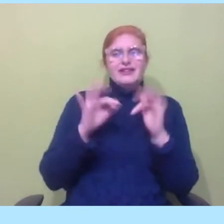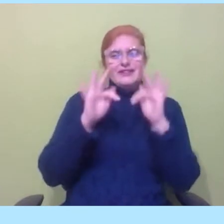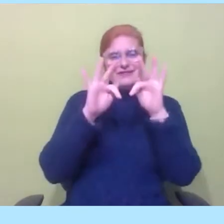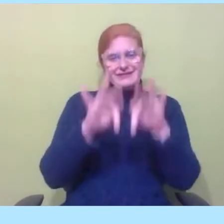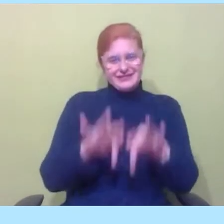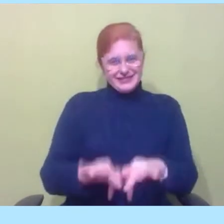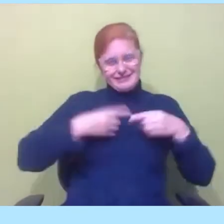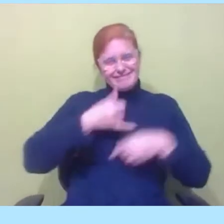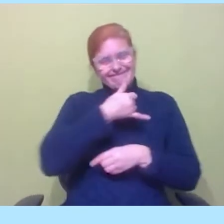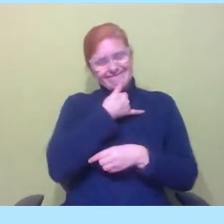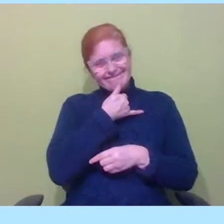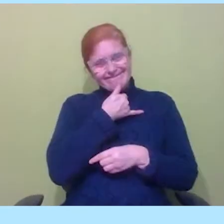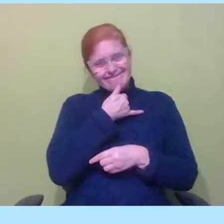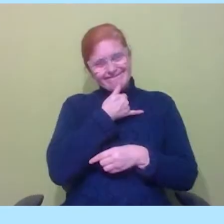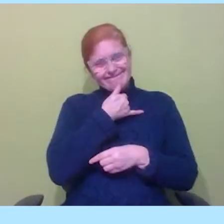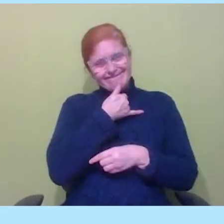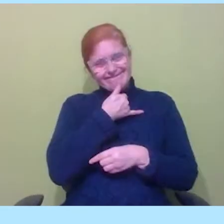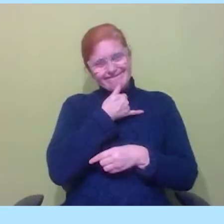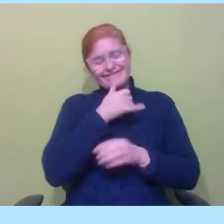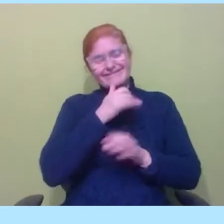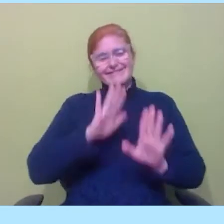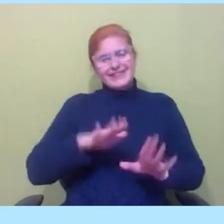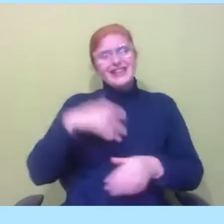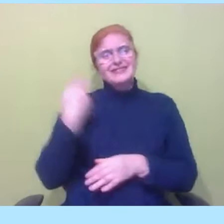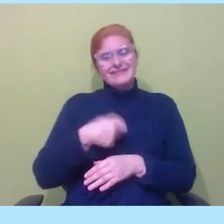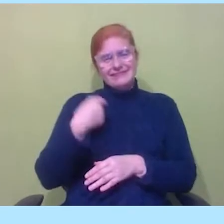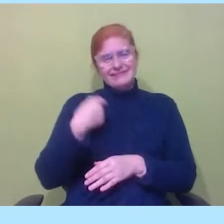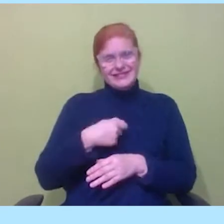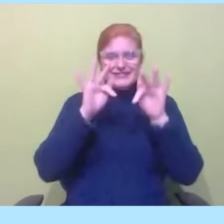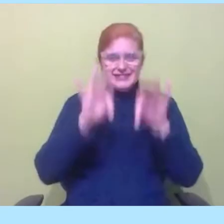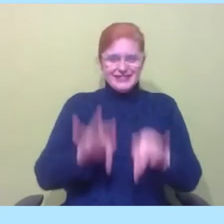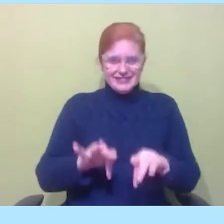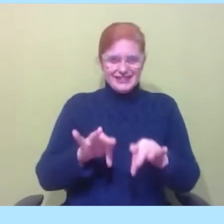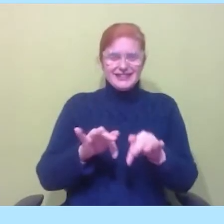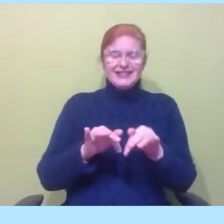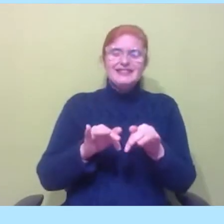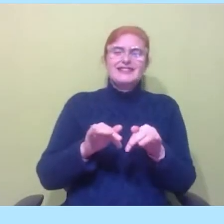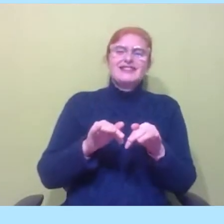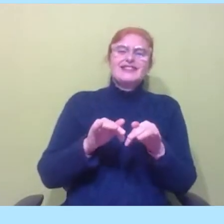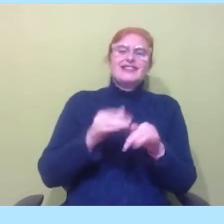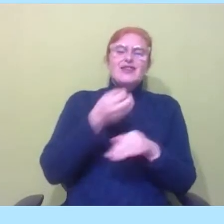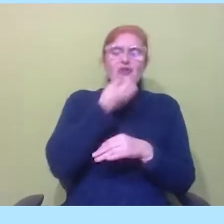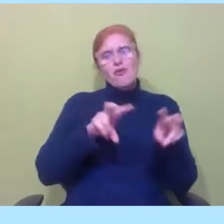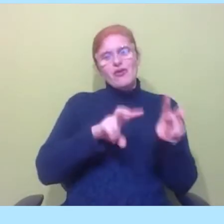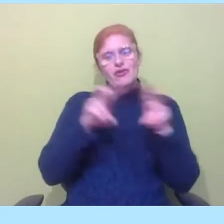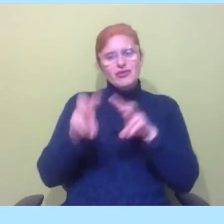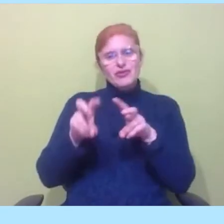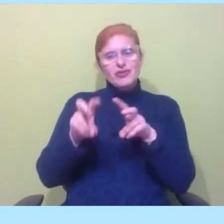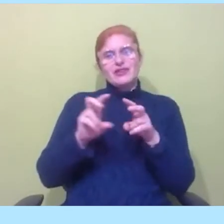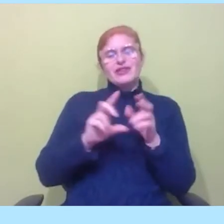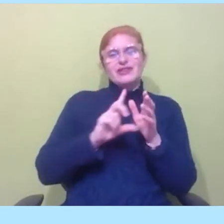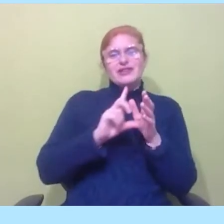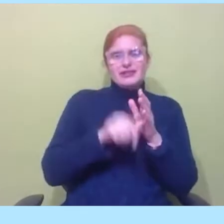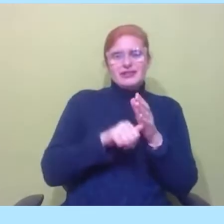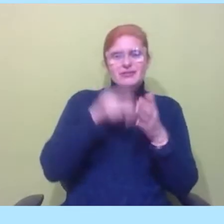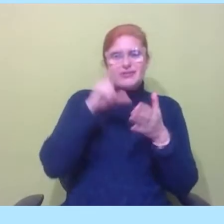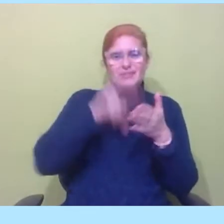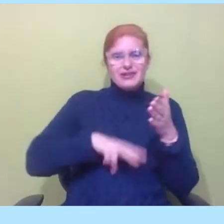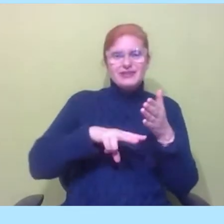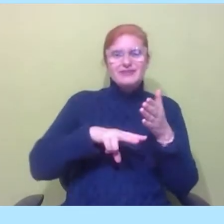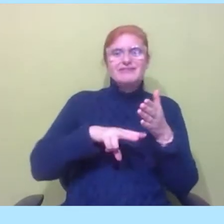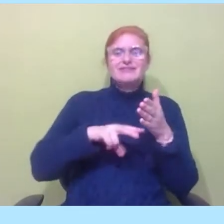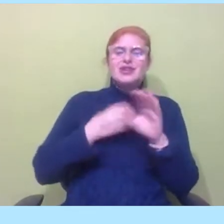algum momento terminar. Então, se vocês pudessem comentar um pouquinho sobre isso, e daí a gente dá uma lida última no chat